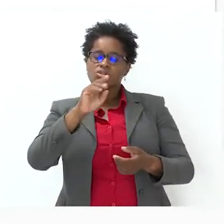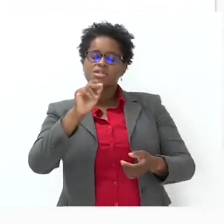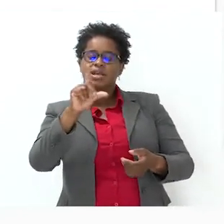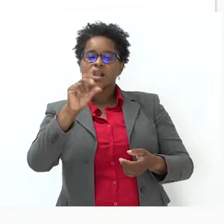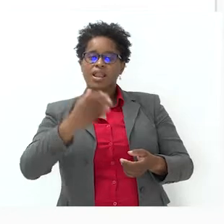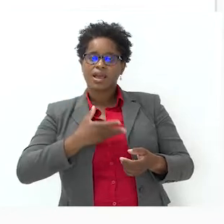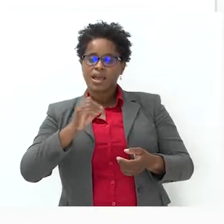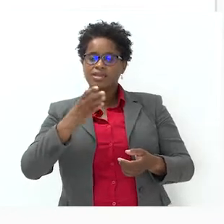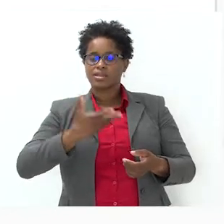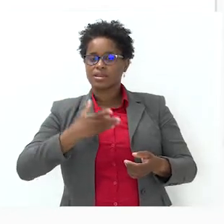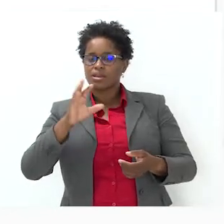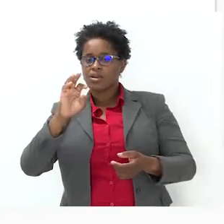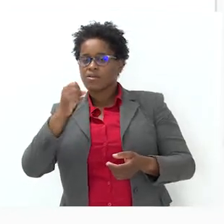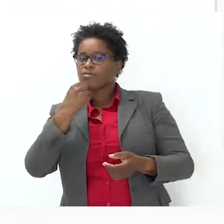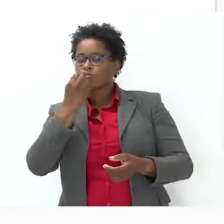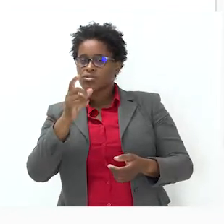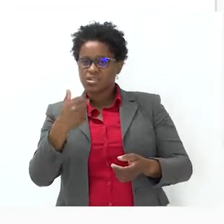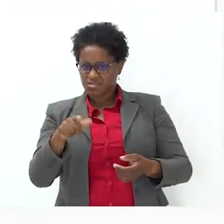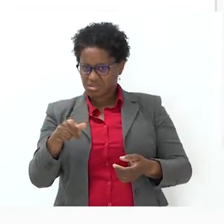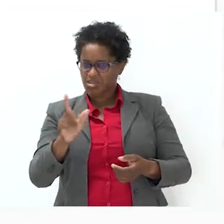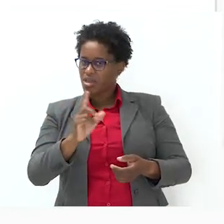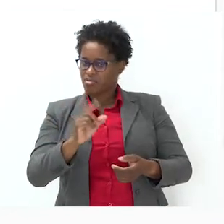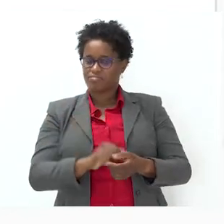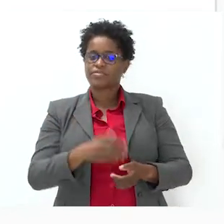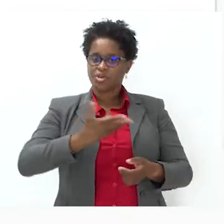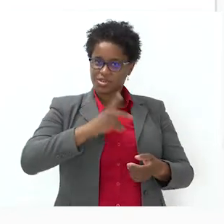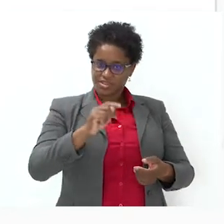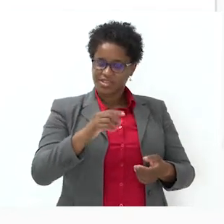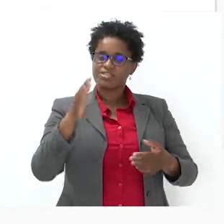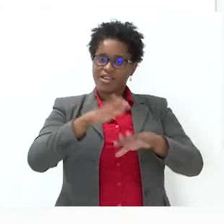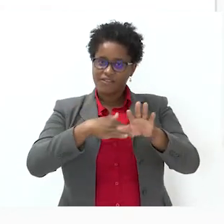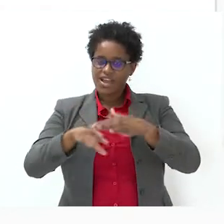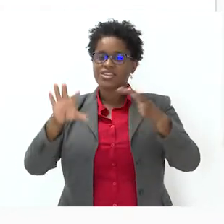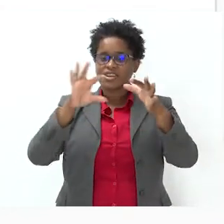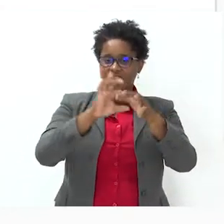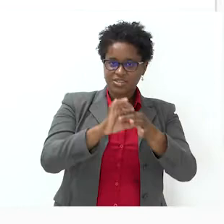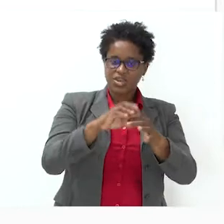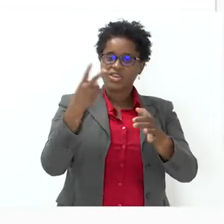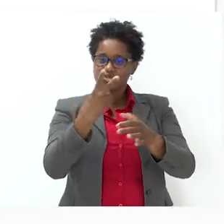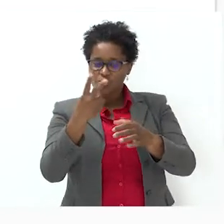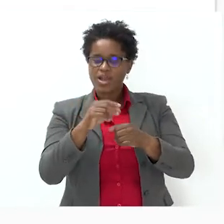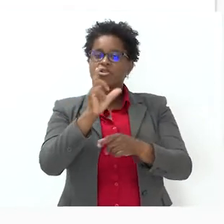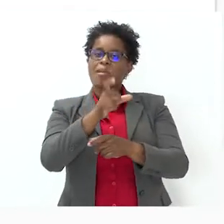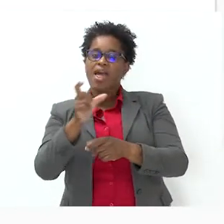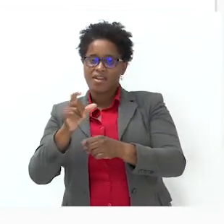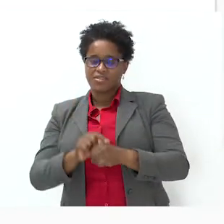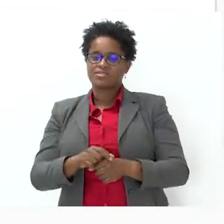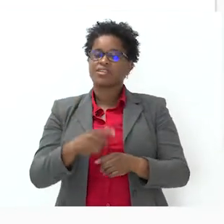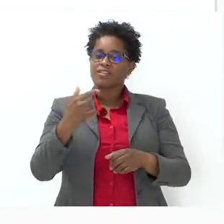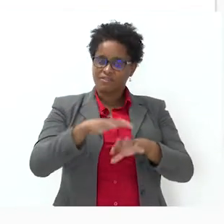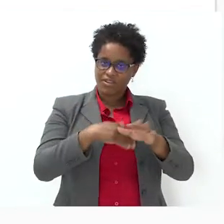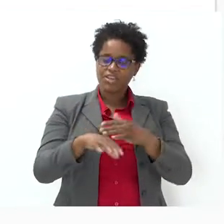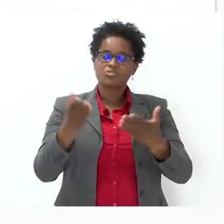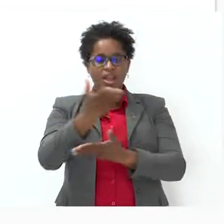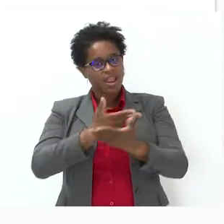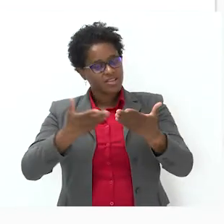salada fruta, faria sentido? Não. Então o de faz a ligação entre as duas palavras, estabelece